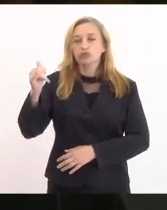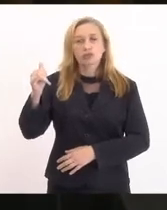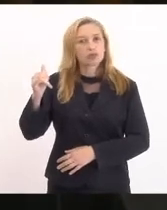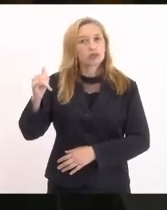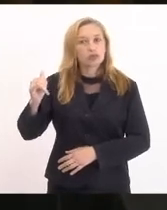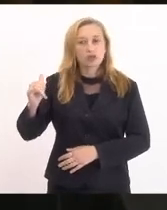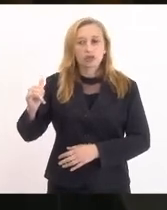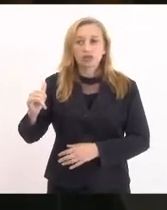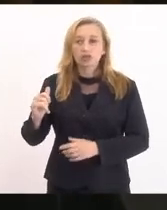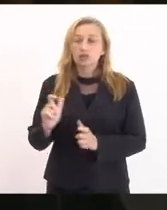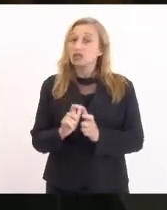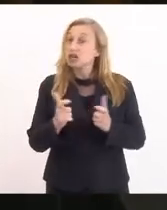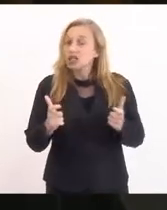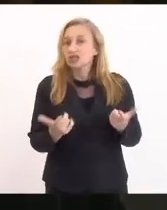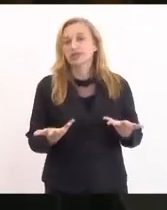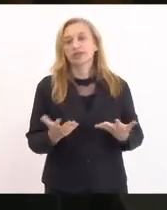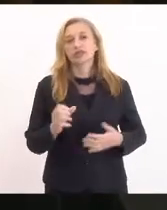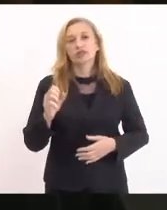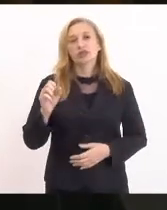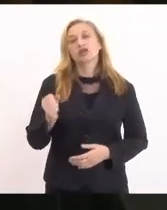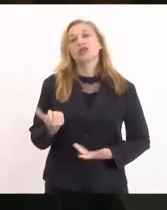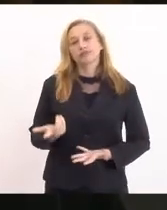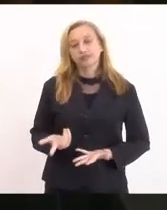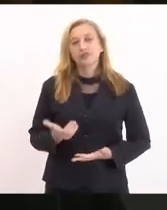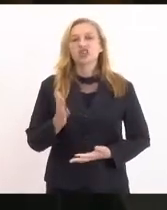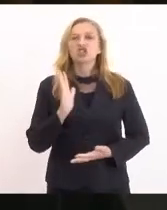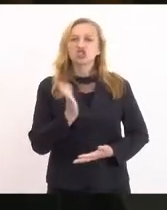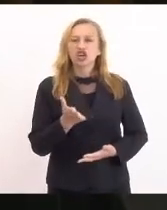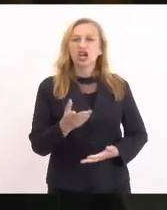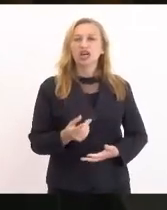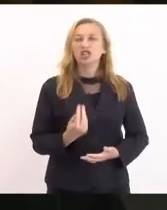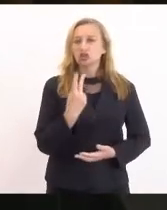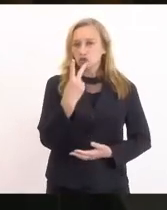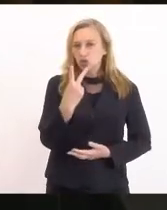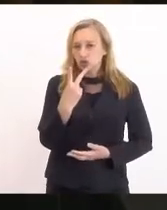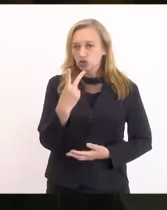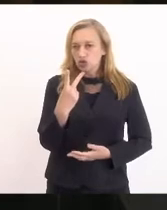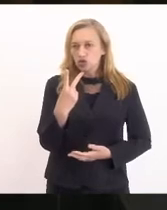No céu. Com a taxa Selic já em dois dígitos,